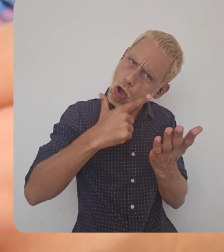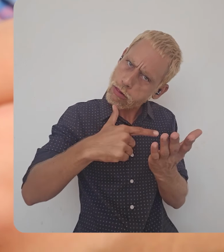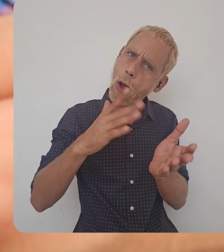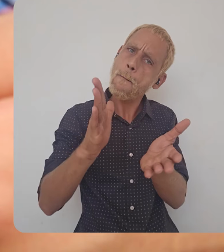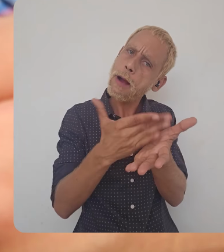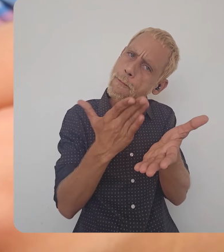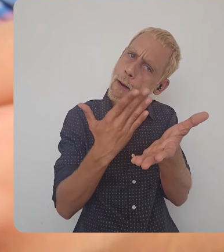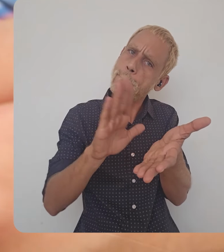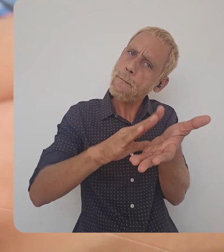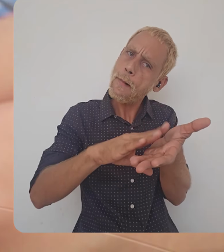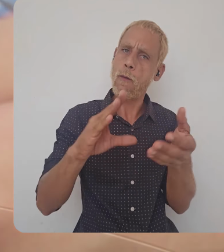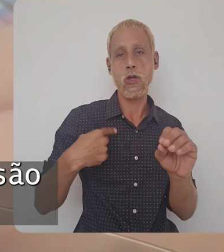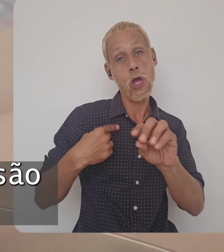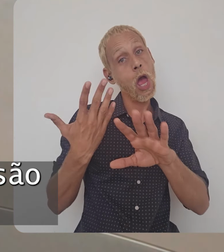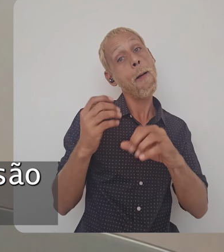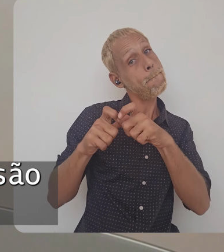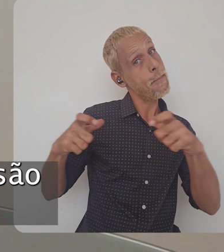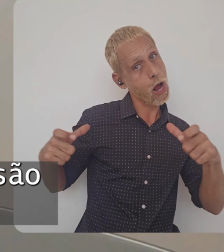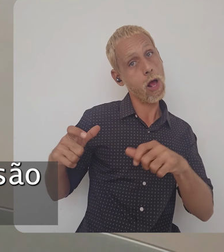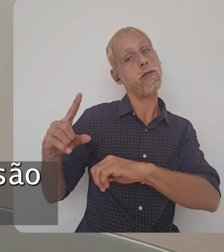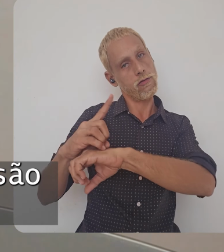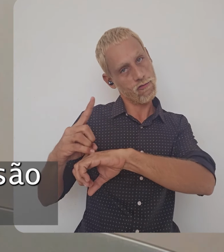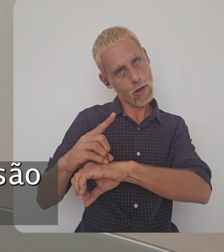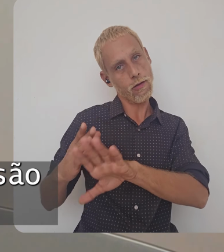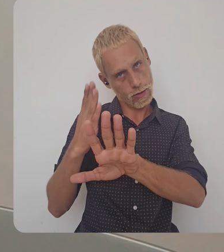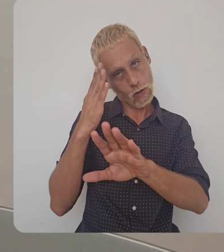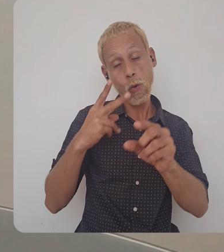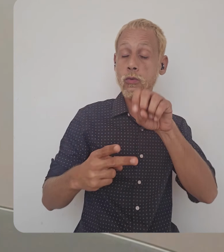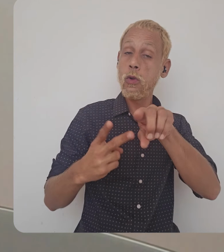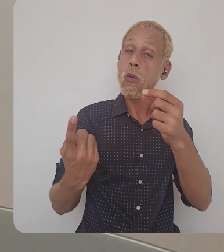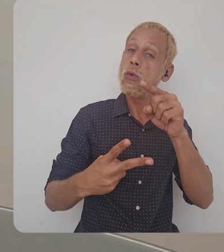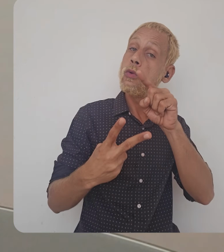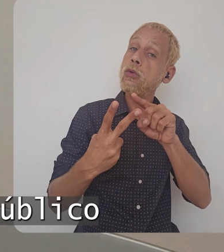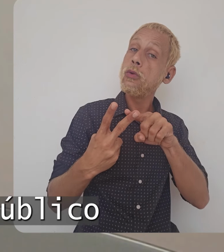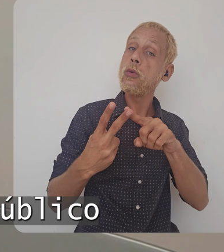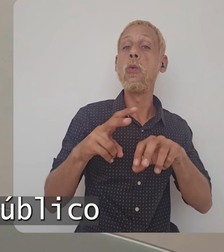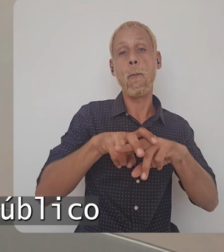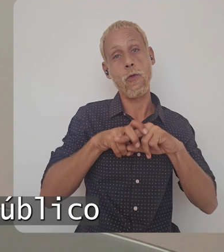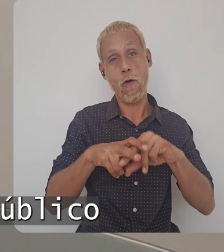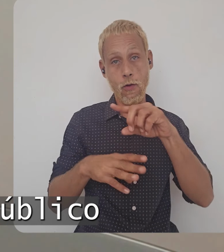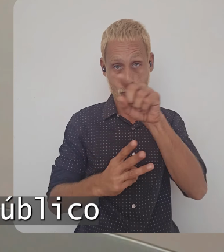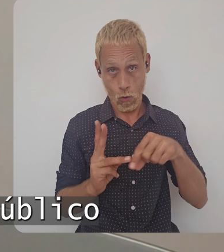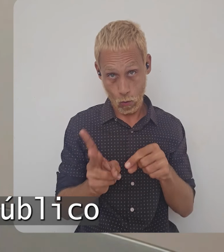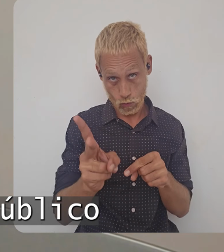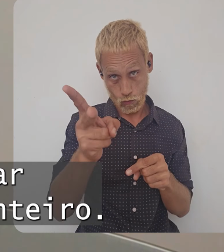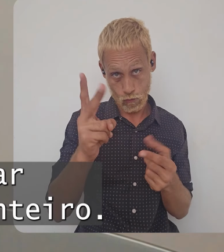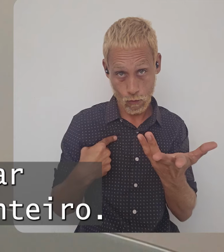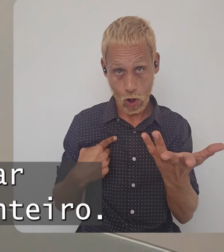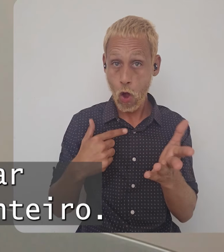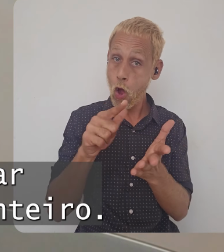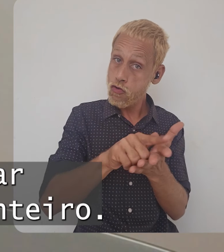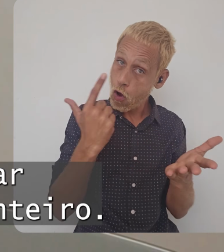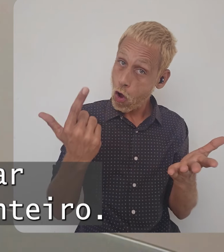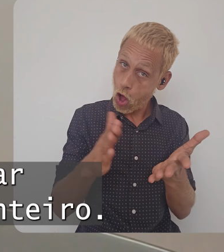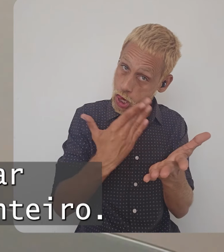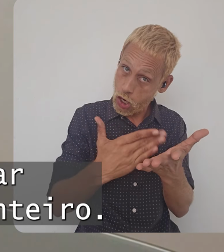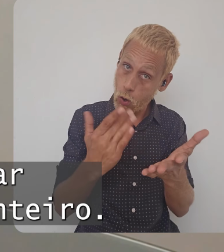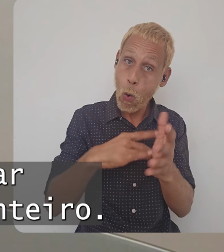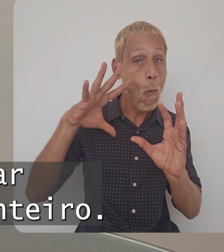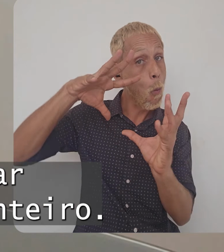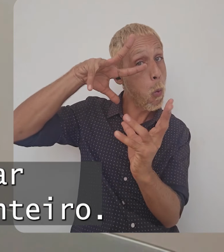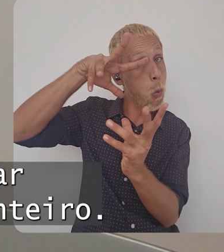de ler o jornal na sua versão impressa. Claro que a maioria hoje lê na sua versão digital. Esse é o primeiro motivo. O segundo motivo, além desse de ter um público que por muitos anos ainda vai continuar